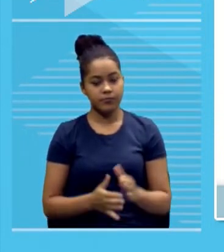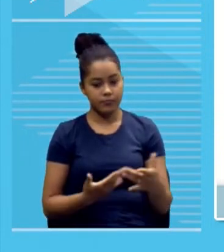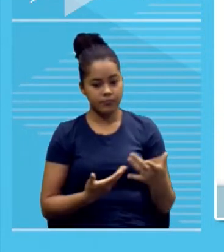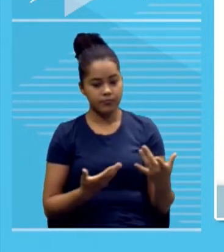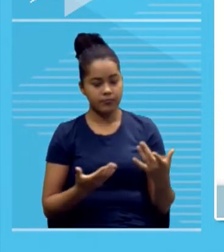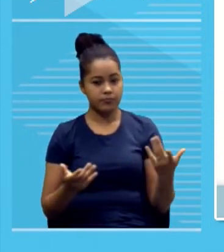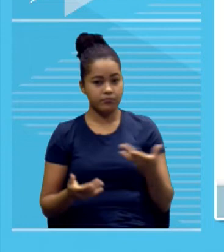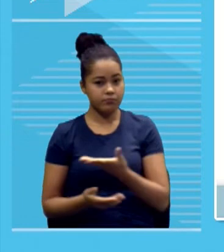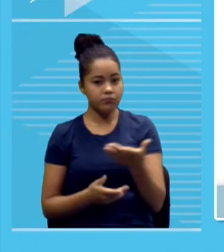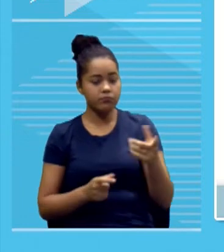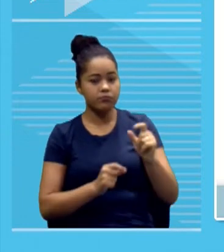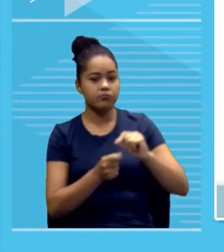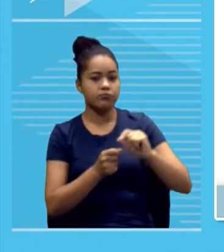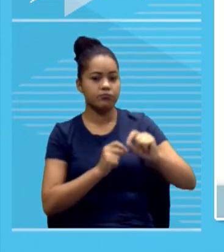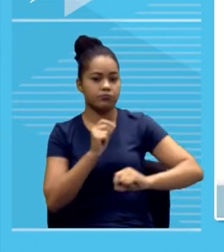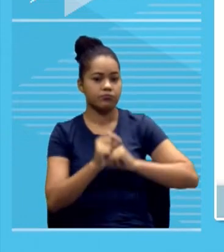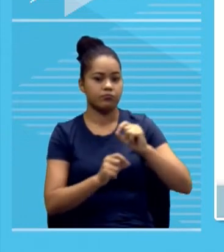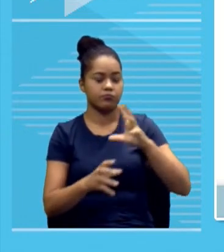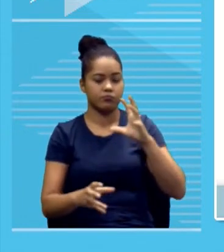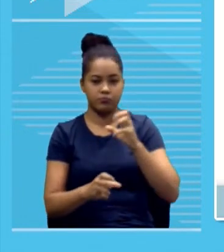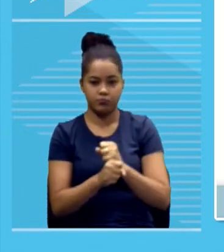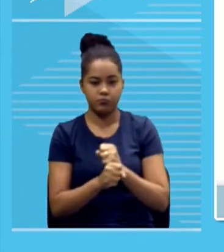direta, bacana? Não tem mistério.